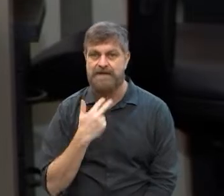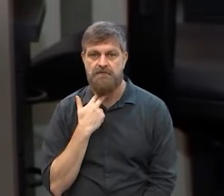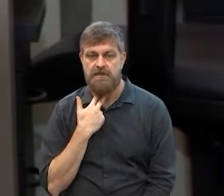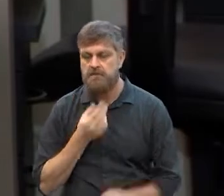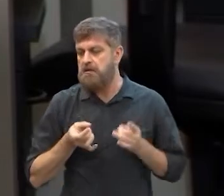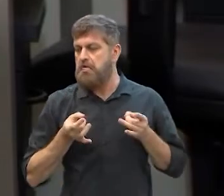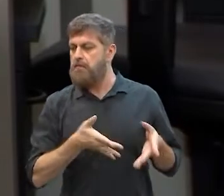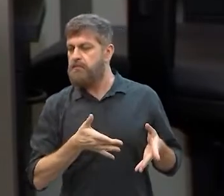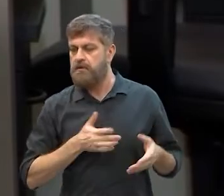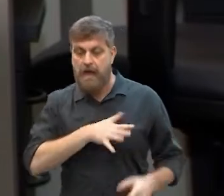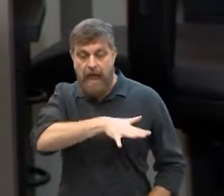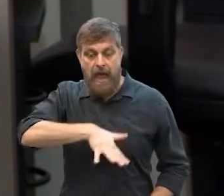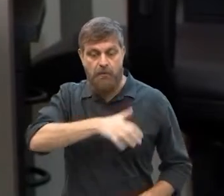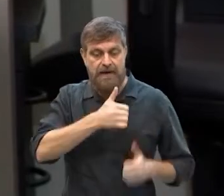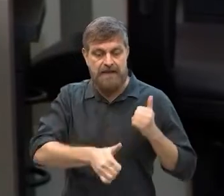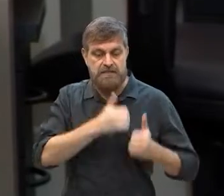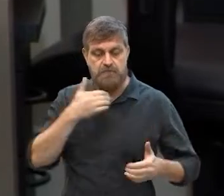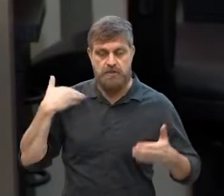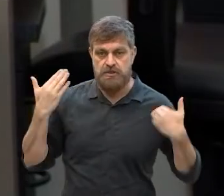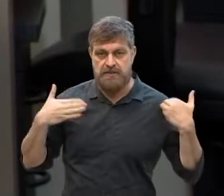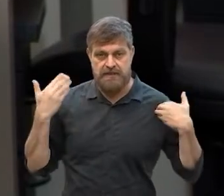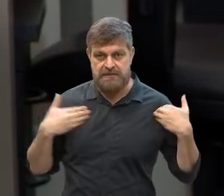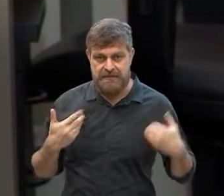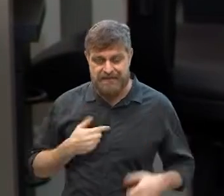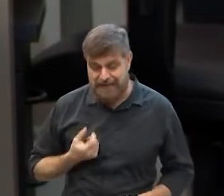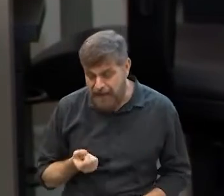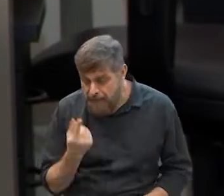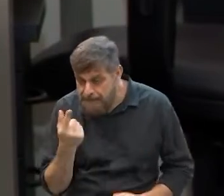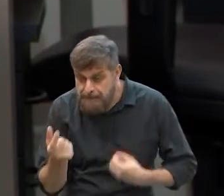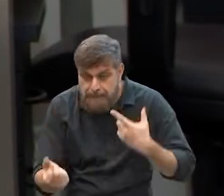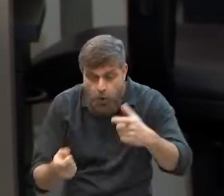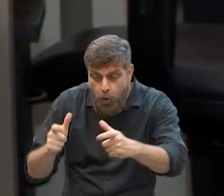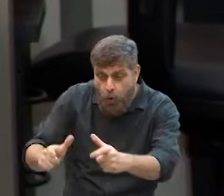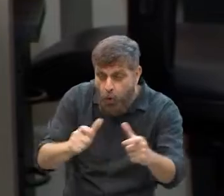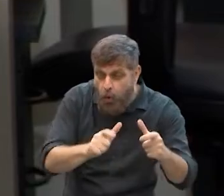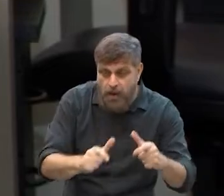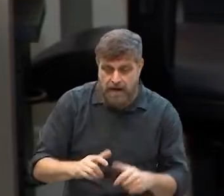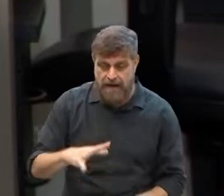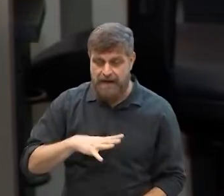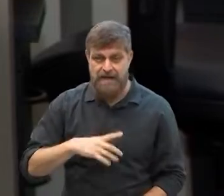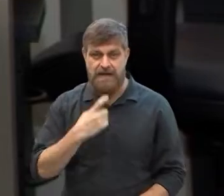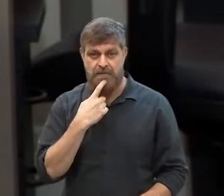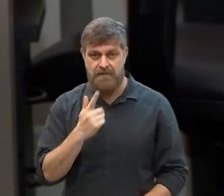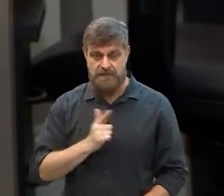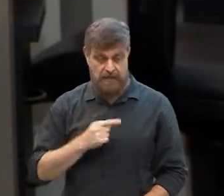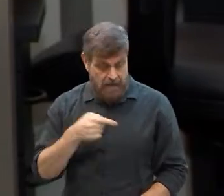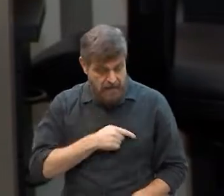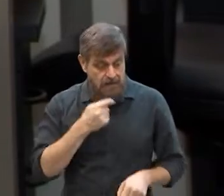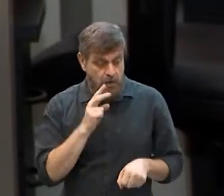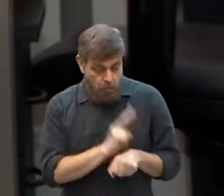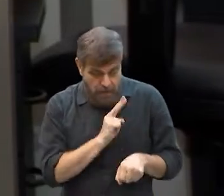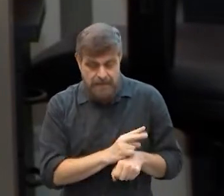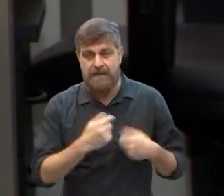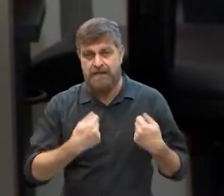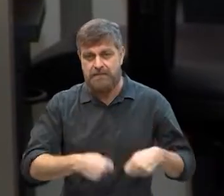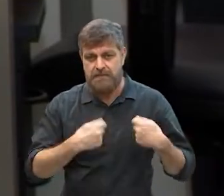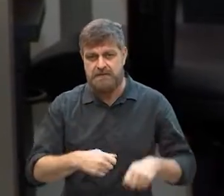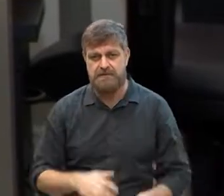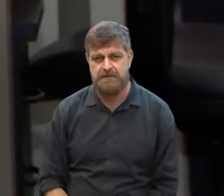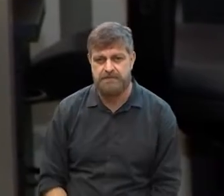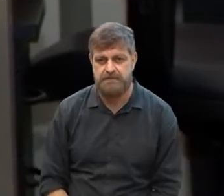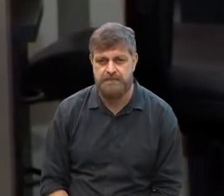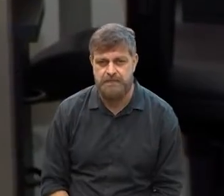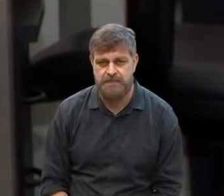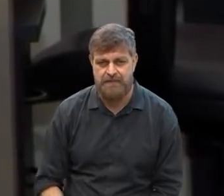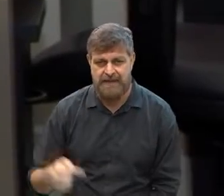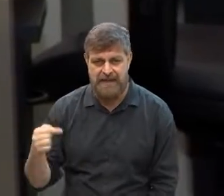de lazer, de esporte, né? São pouquíssimos espaços que a gente tem e eles precisam ser preservados. Dá para fazer muita coisa